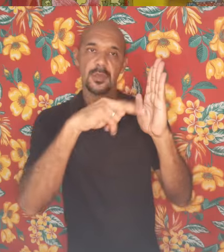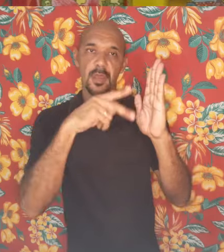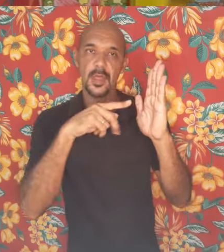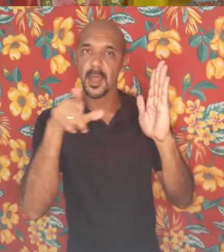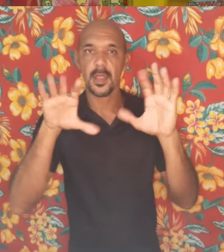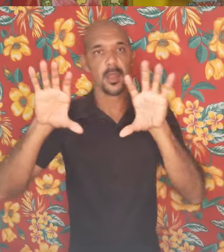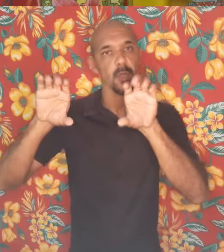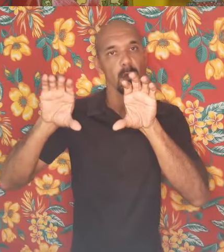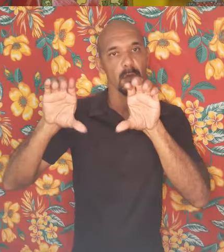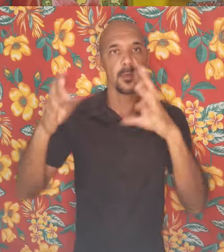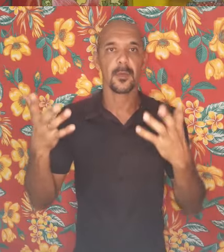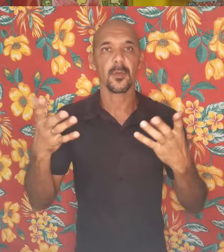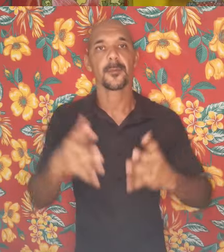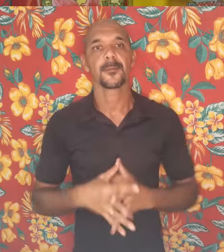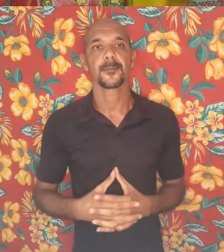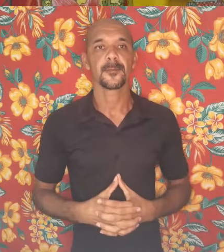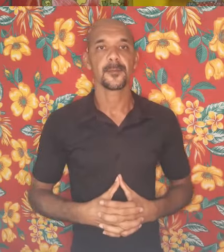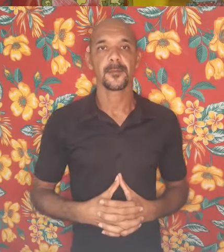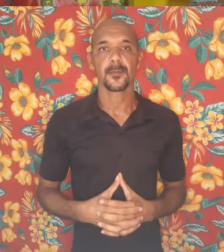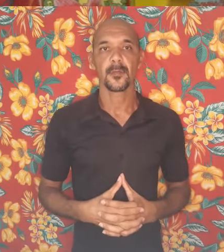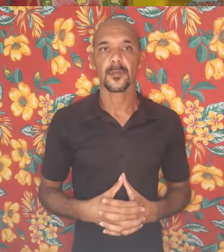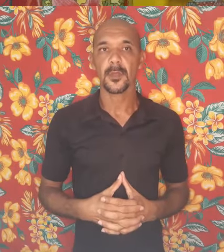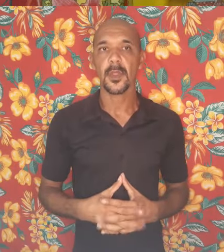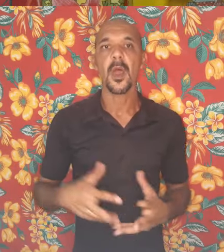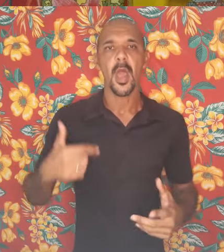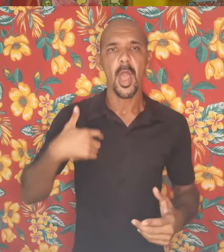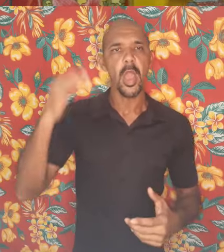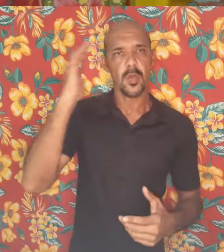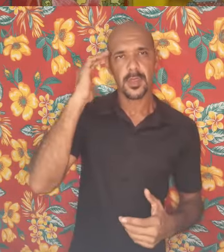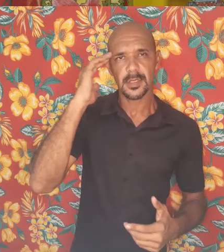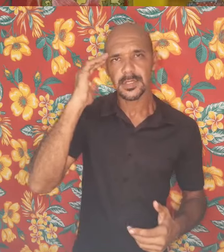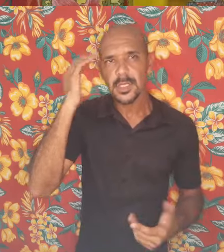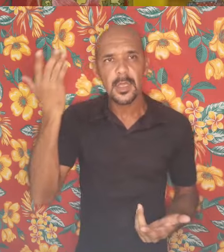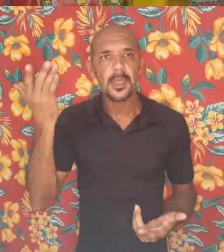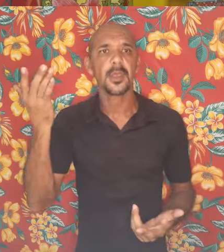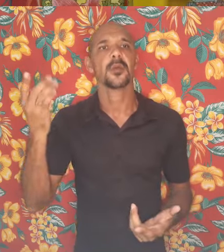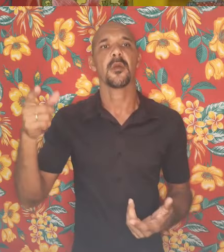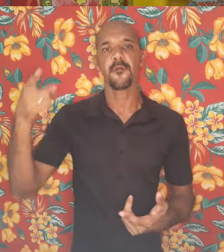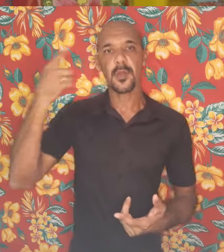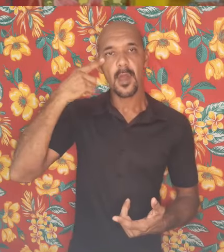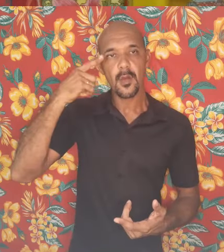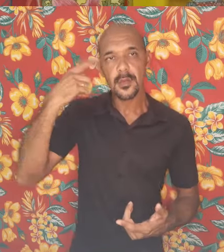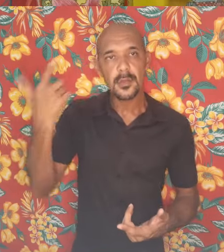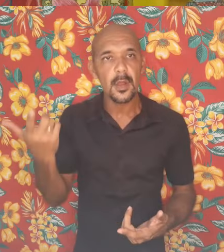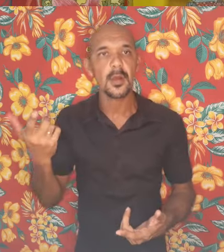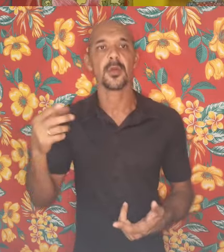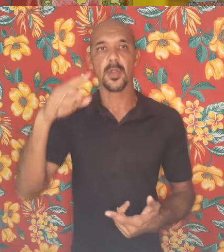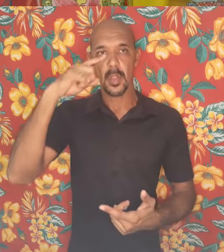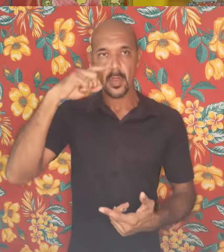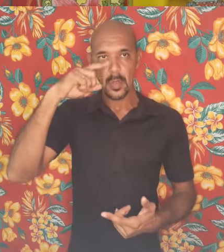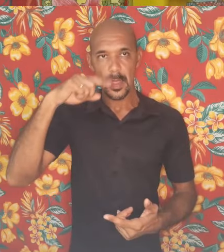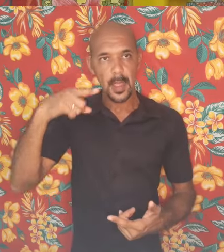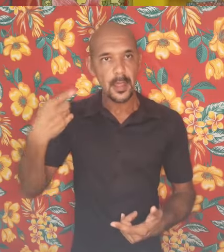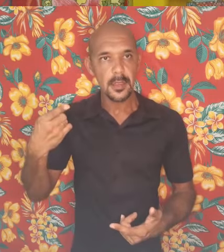tá? Ele já está aqui, eu já sei onde vão ficar os olhos, já sei onde vai ficar o nariz. Agora